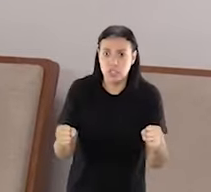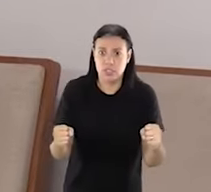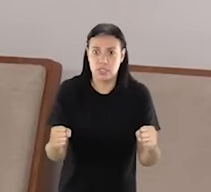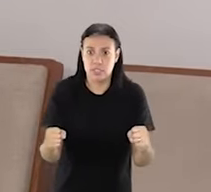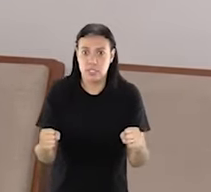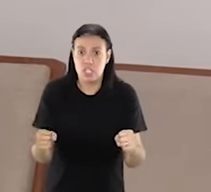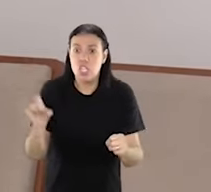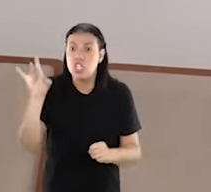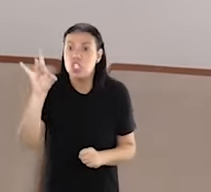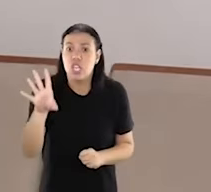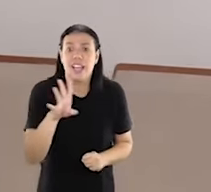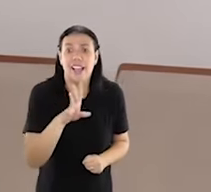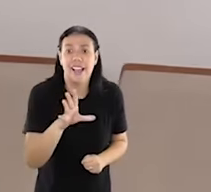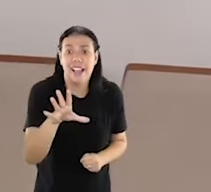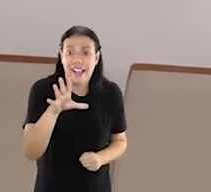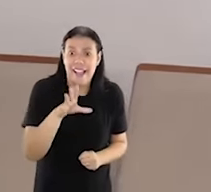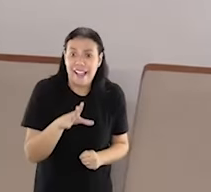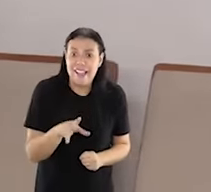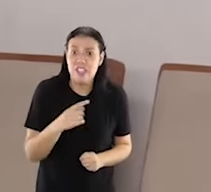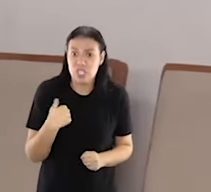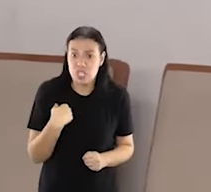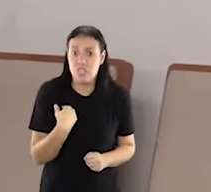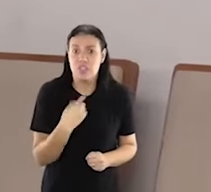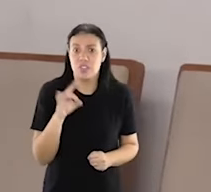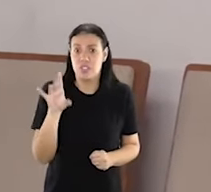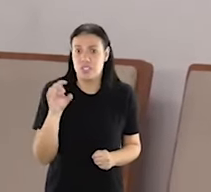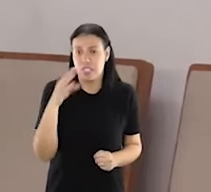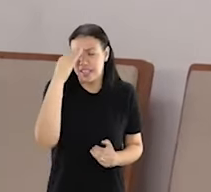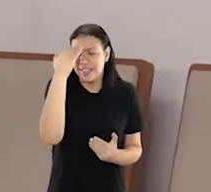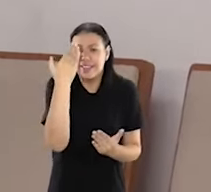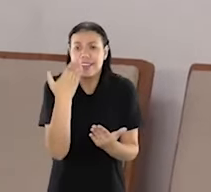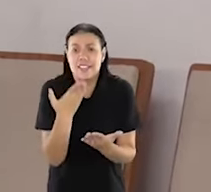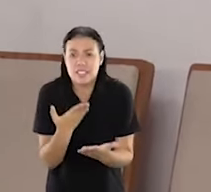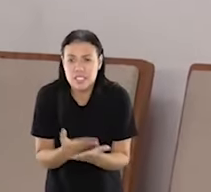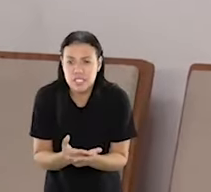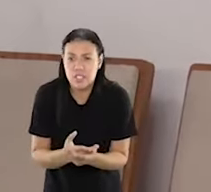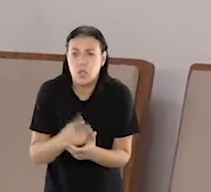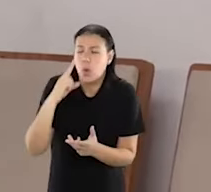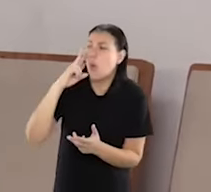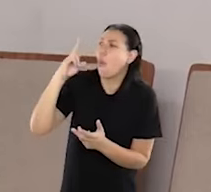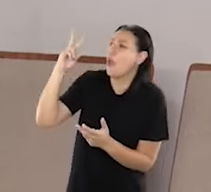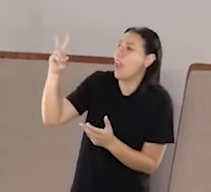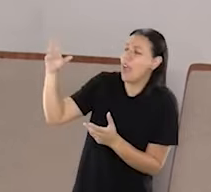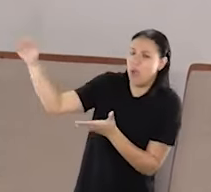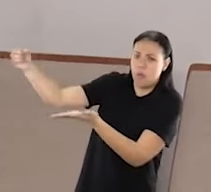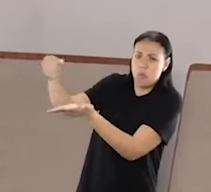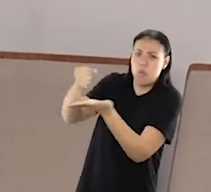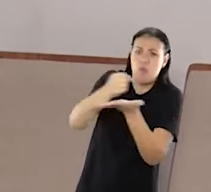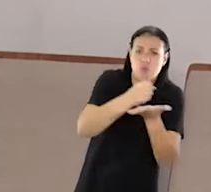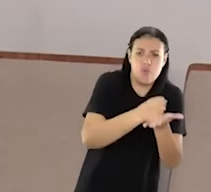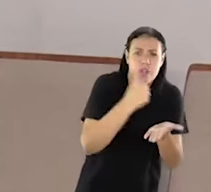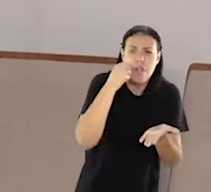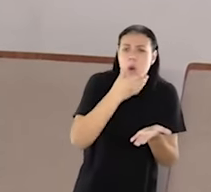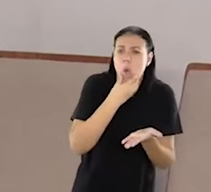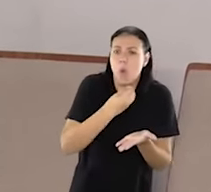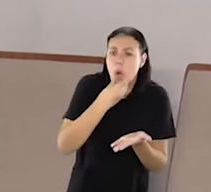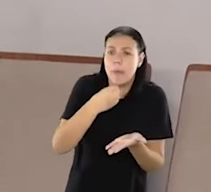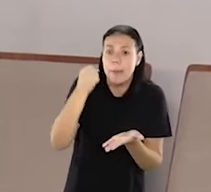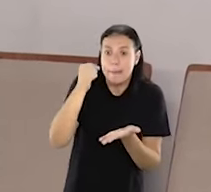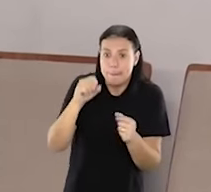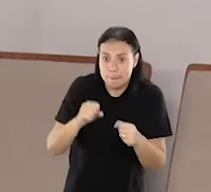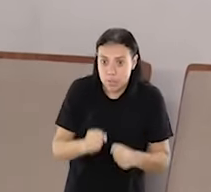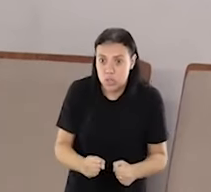liderou a cerimônia vir aqui falar comigo que morreu. Aí tem que ir lá, não tem telefone celular, tem que ir lá buscar o cara. E ele disse, morreu,